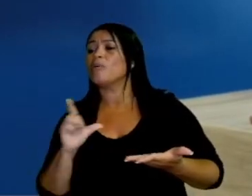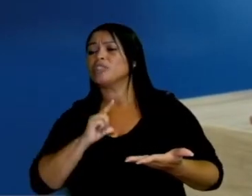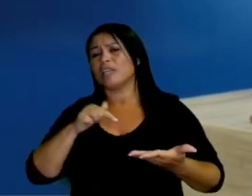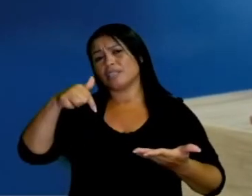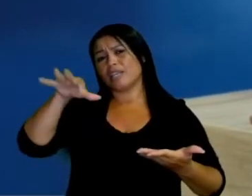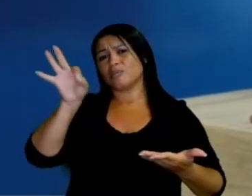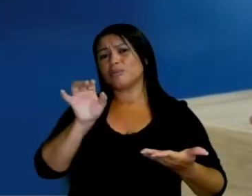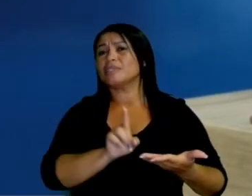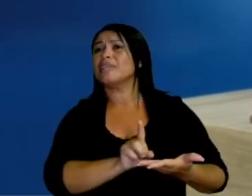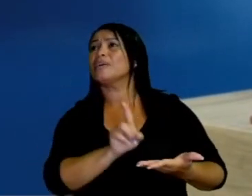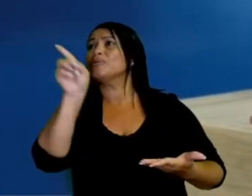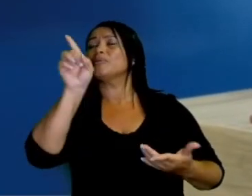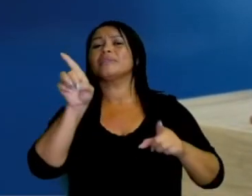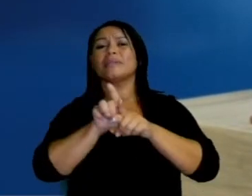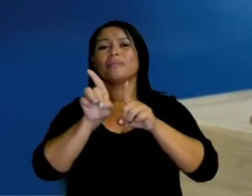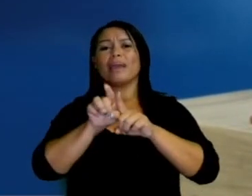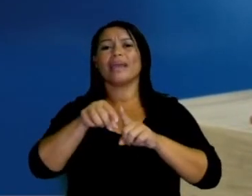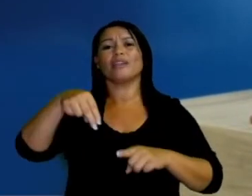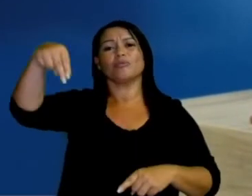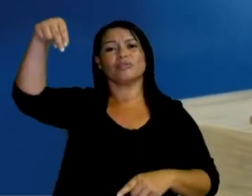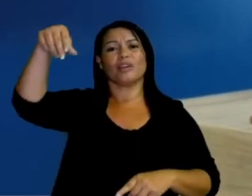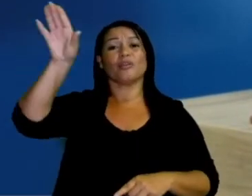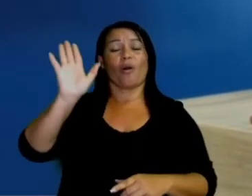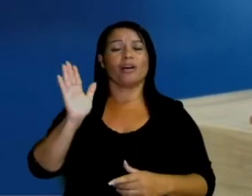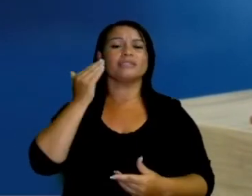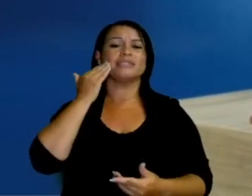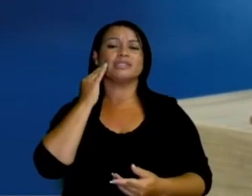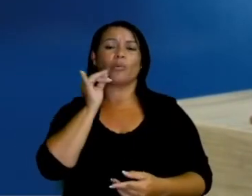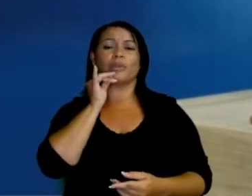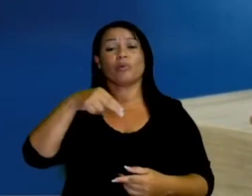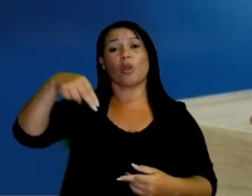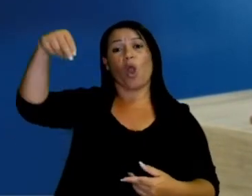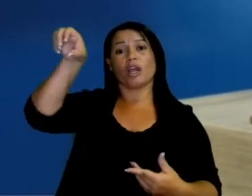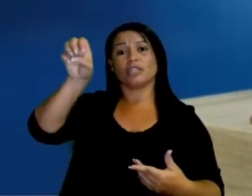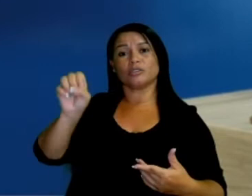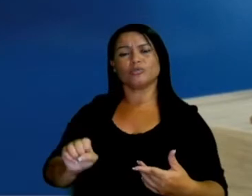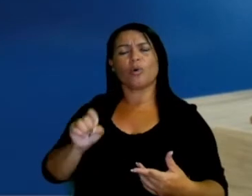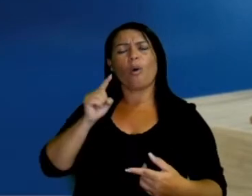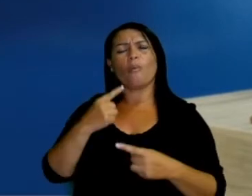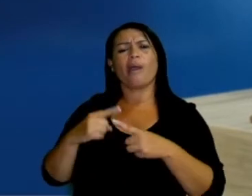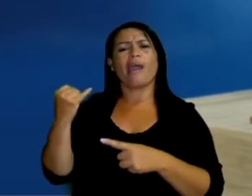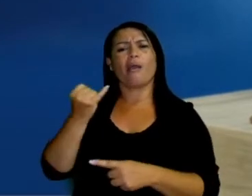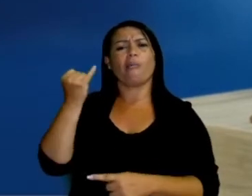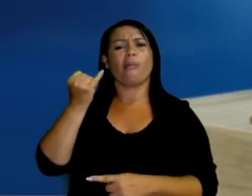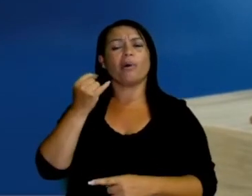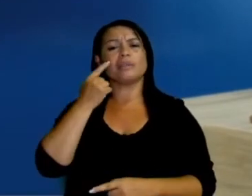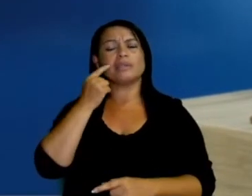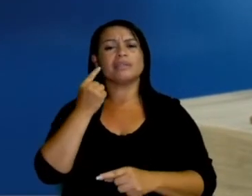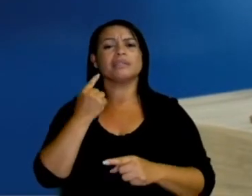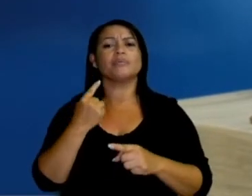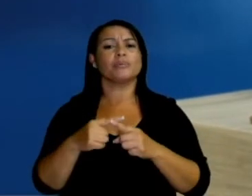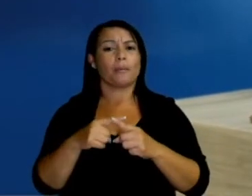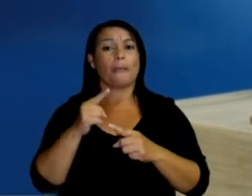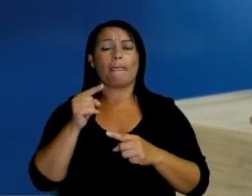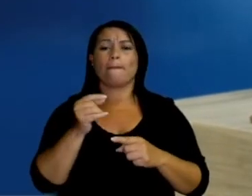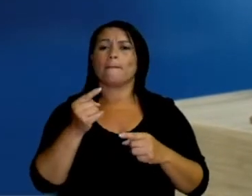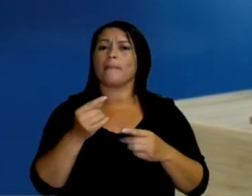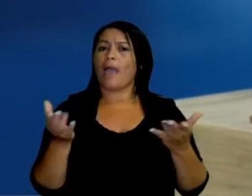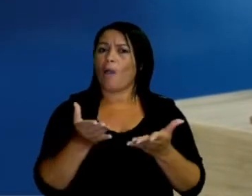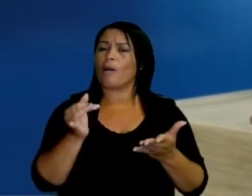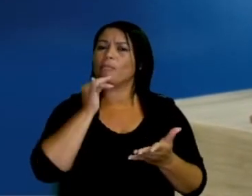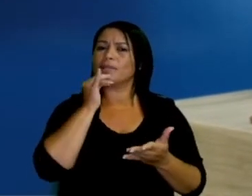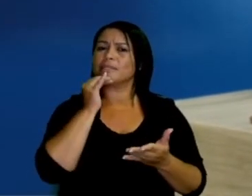nosso território, que fica no hemisfério norte, tá? E aí, por que isso? É importante, por exemplo, a gente salientar que a gente está agora na estação